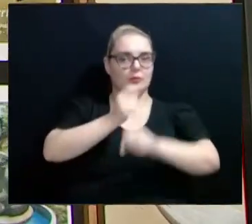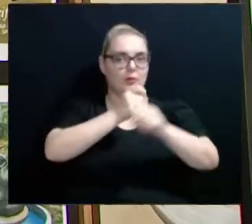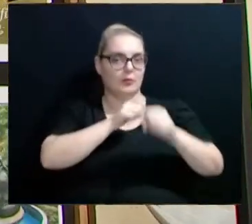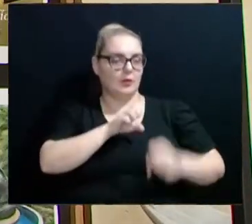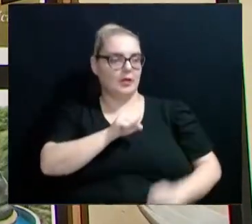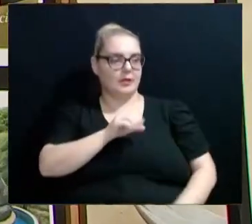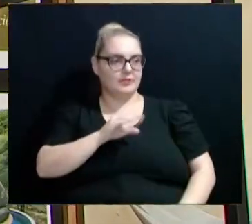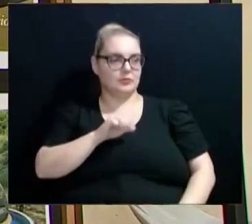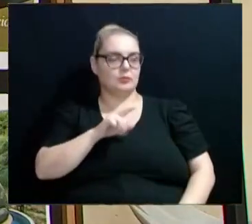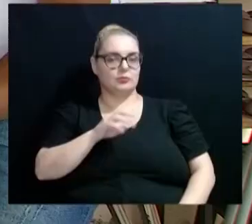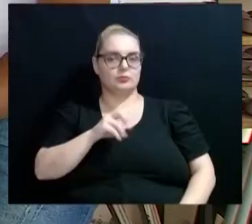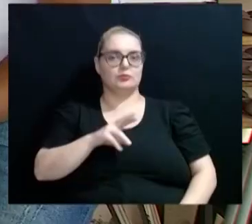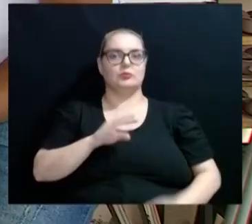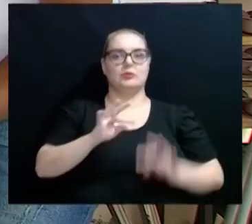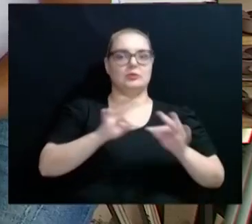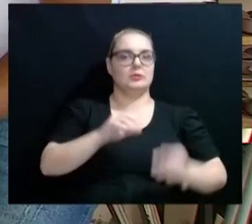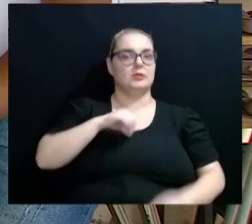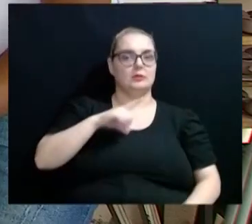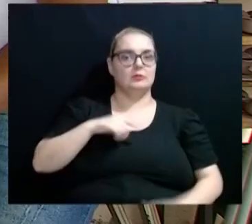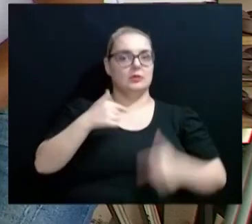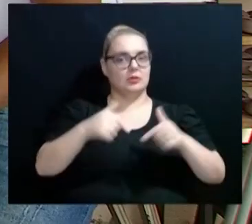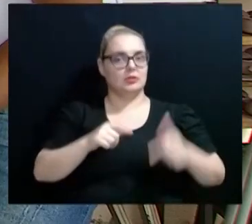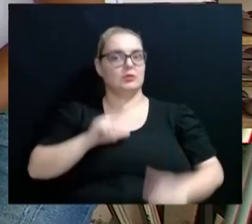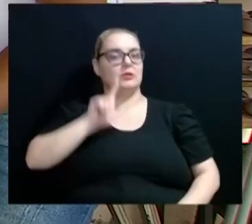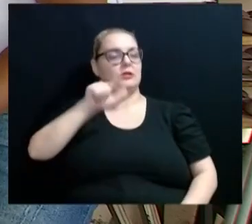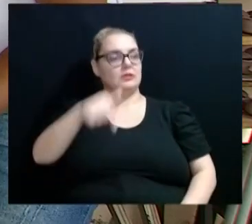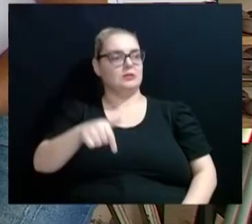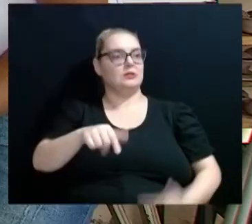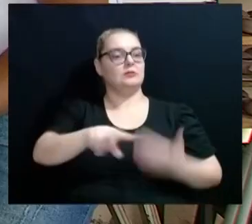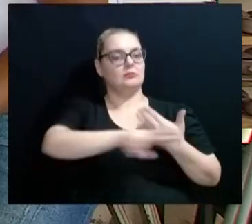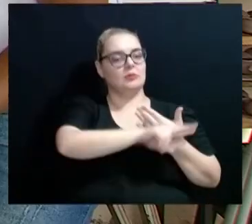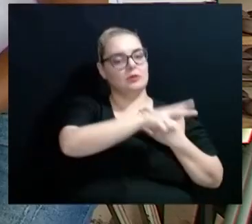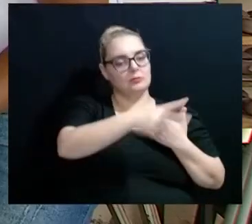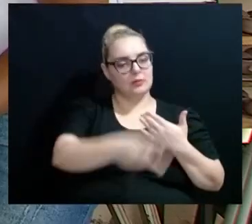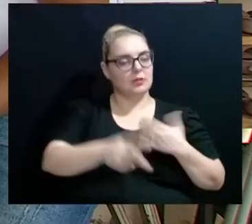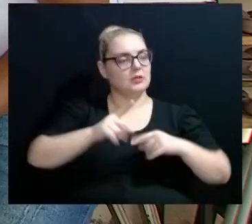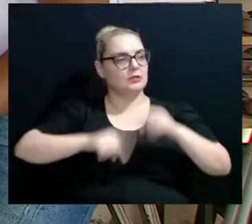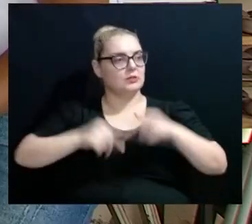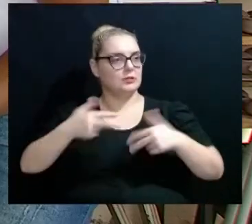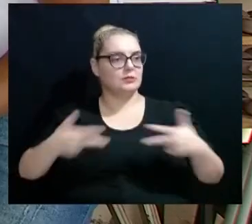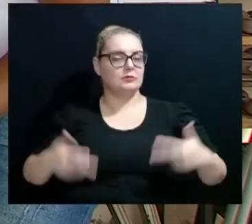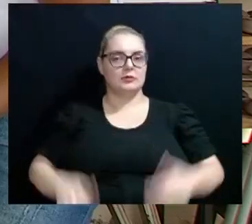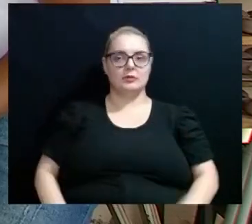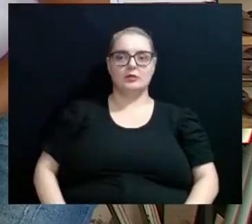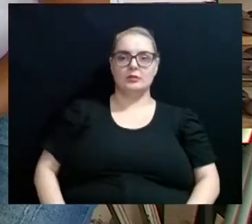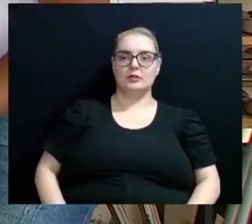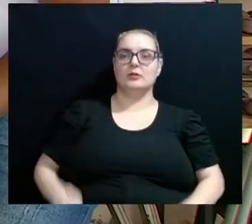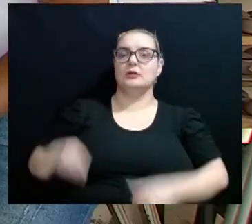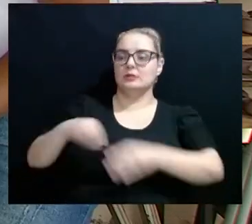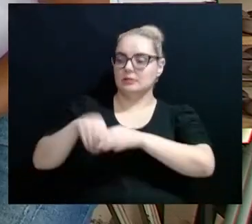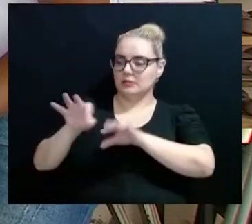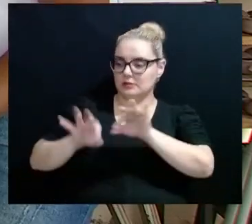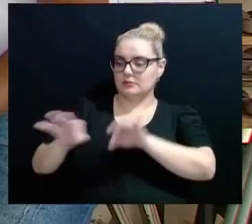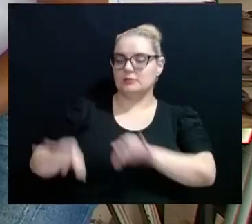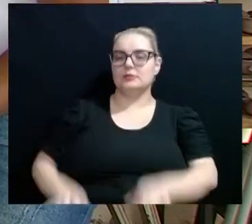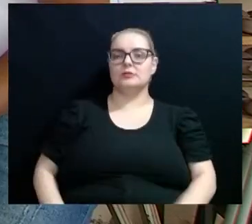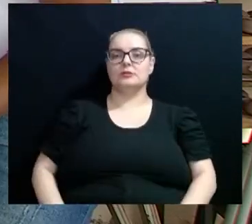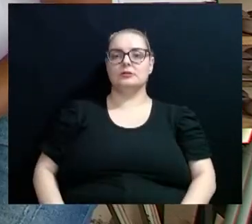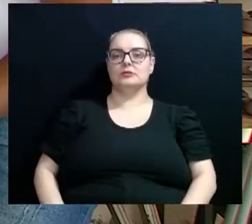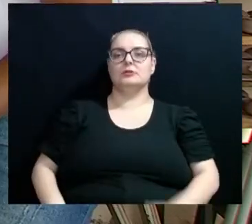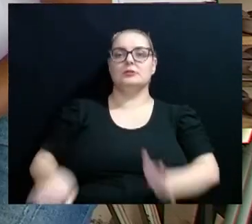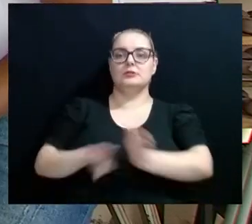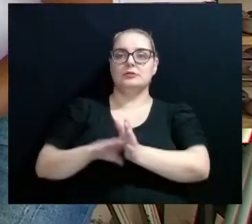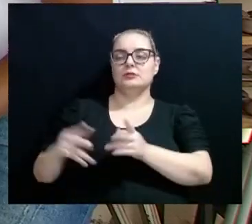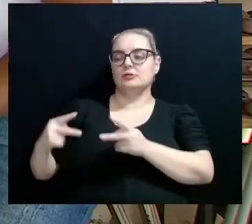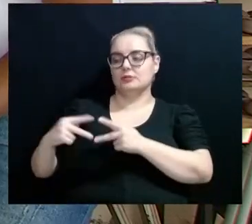momento que você, então, se depara com o Samuel, escultor, que tem uma técnica específica de trabalho que